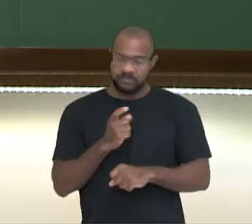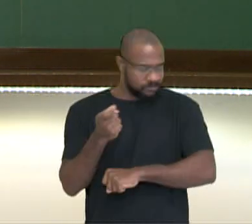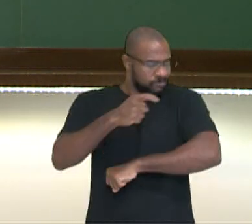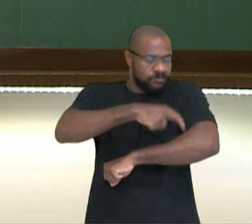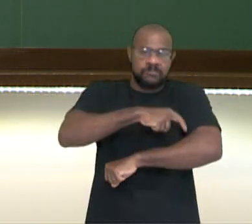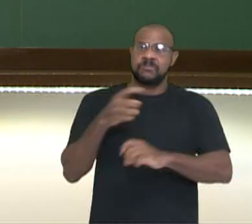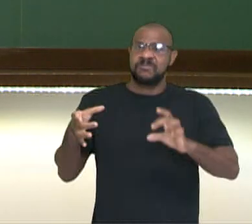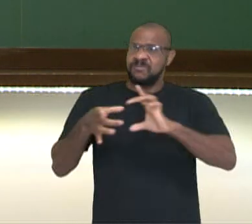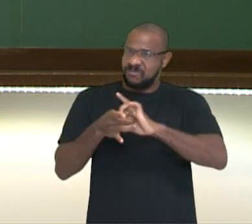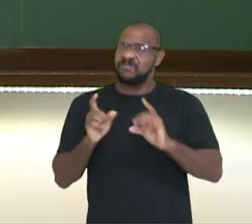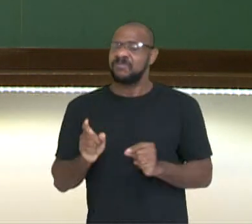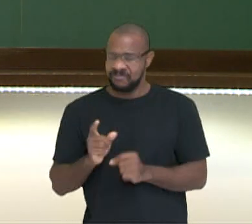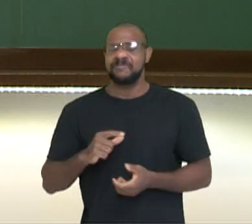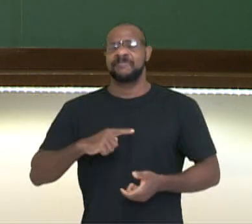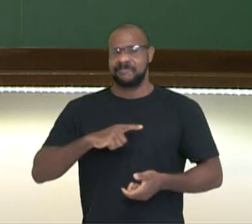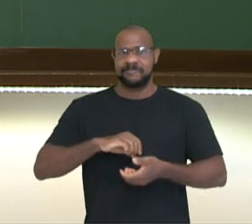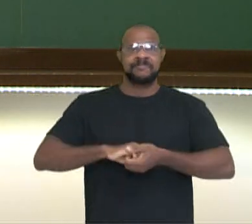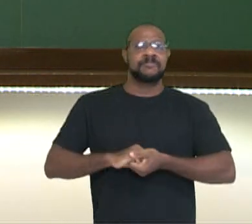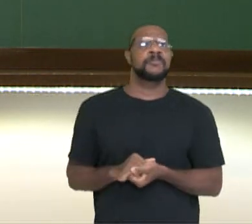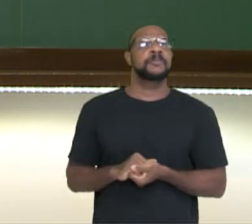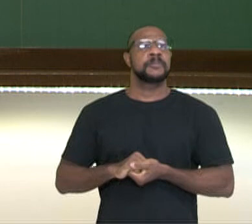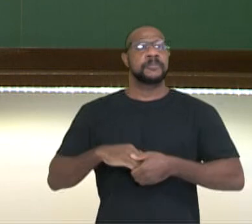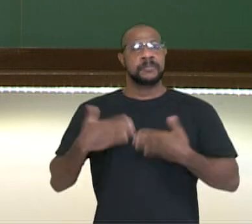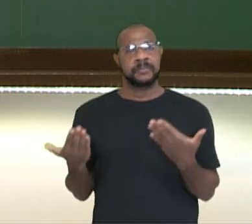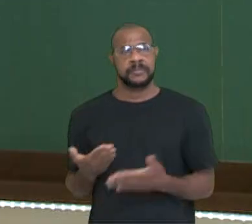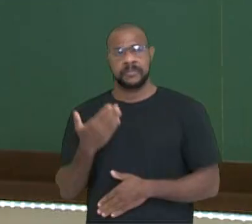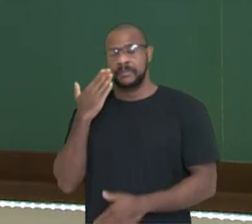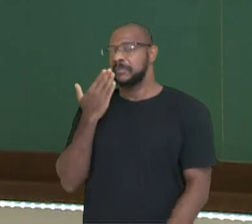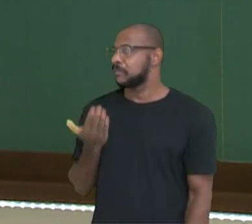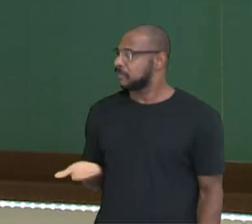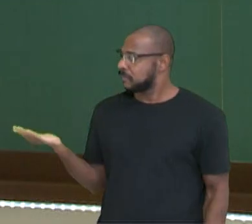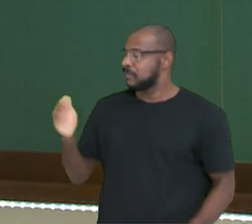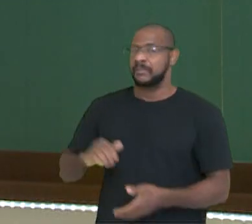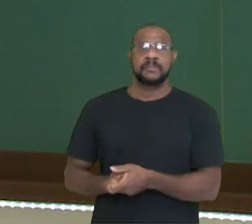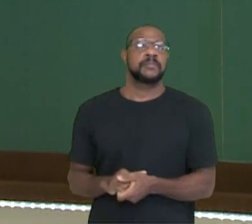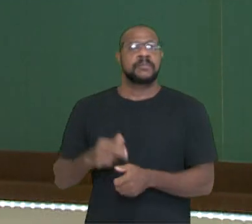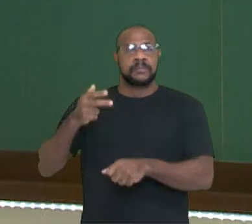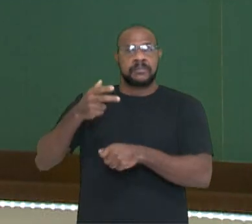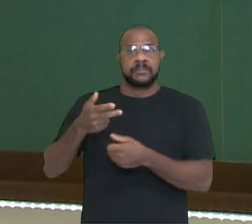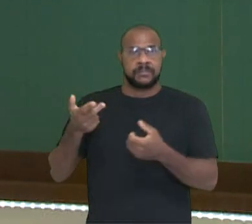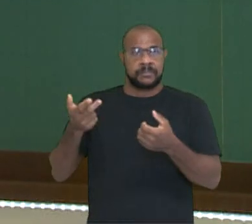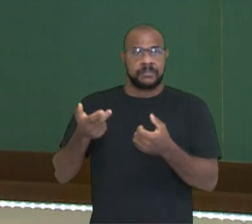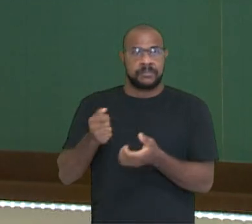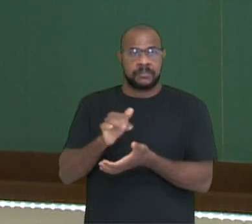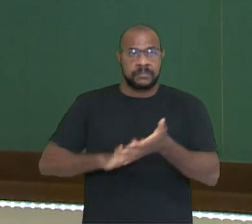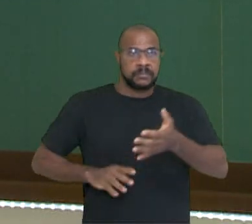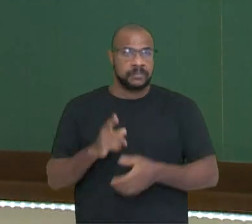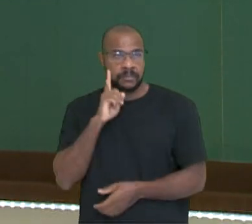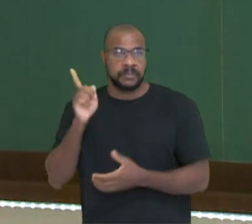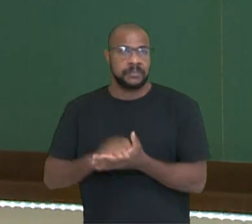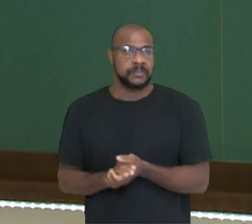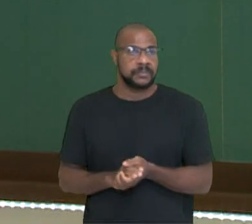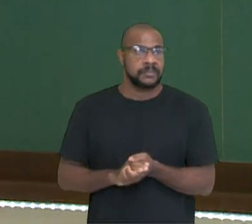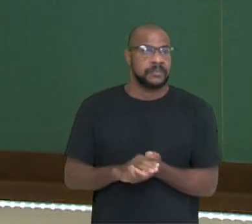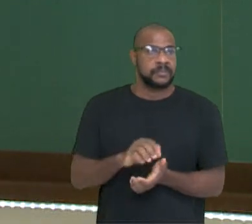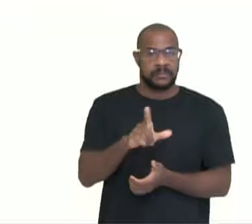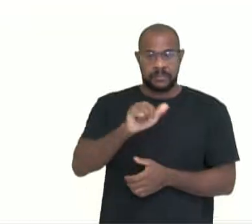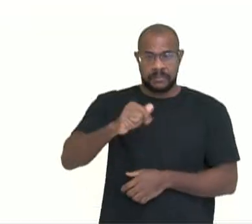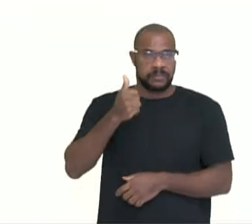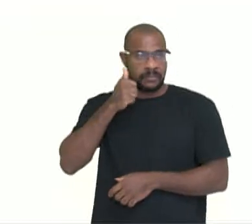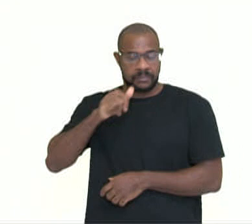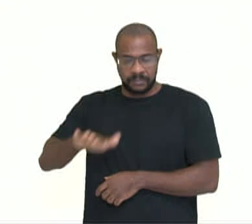atenção nessas notícias aí. Então, aqui, gente, primeiro quiz de hoje. Lia foi picada pelo Aedes